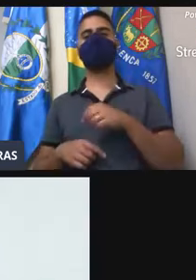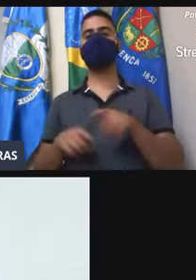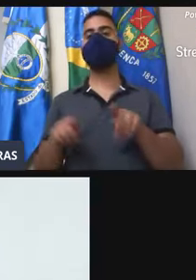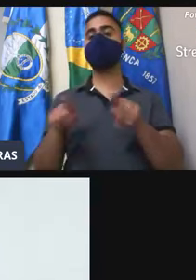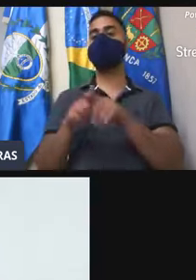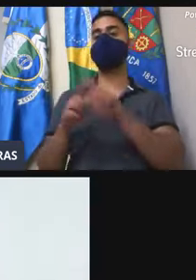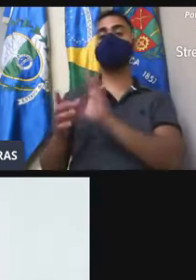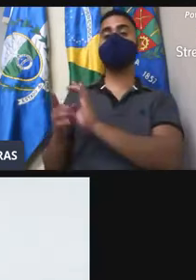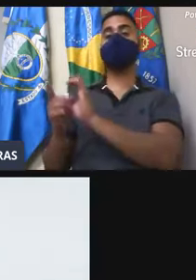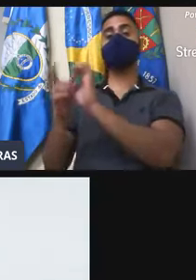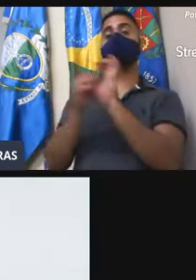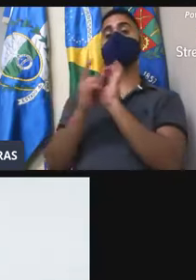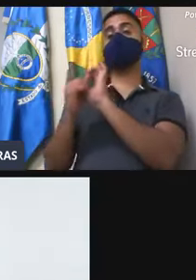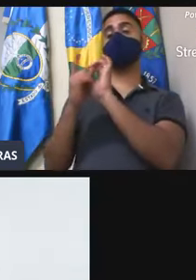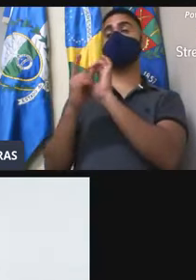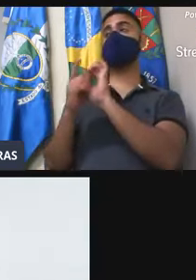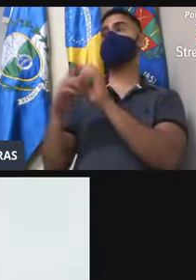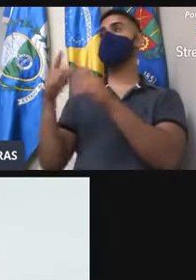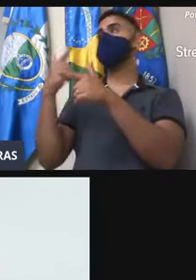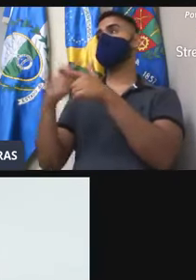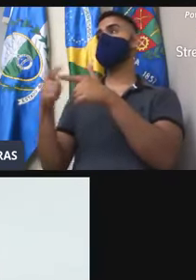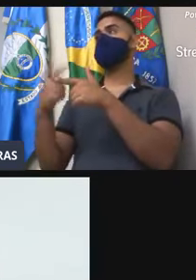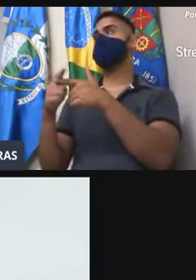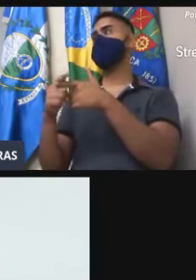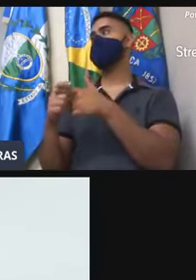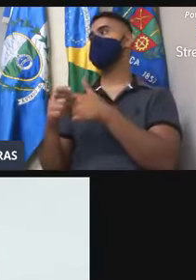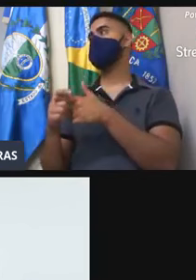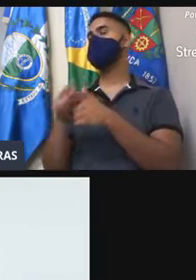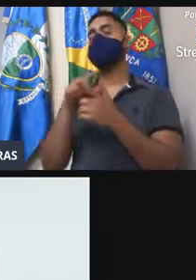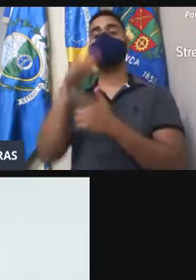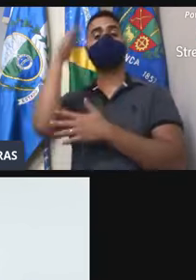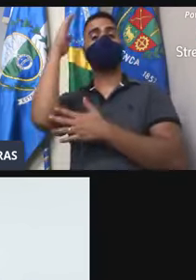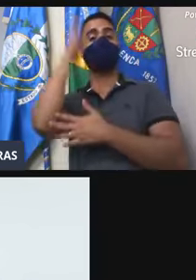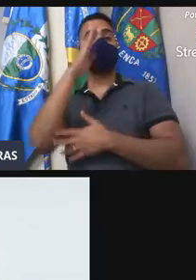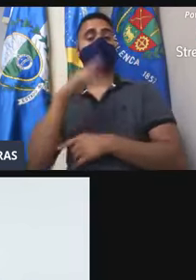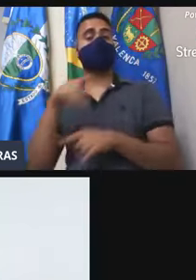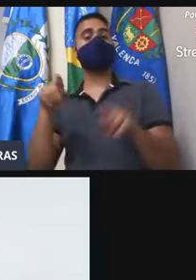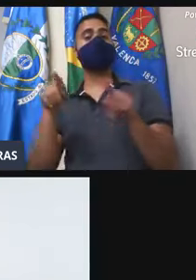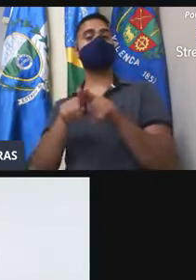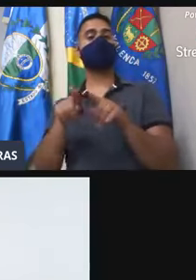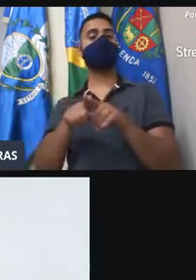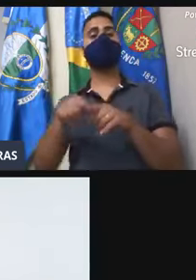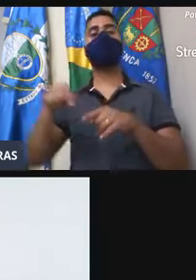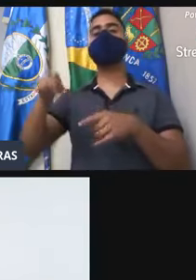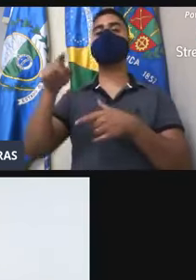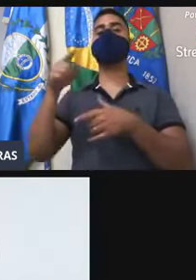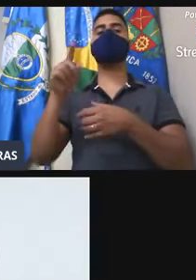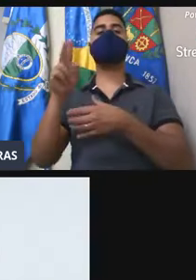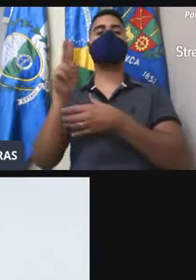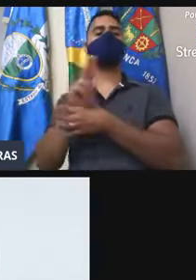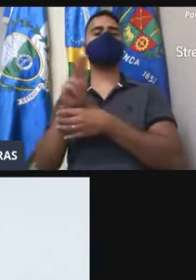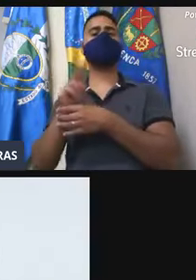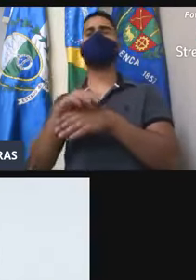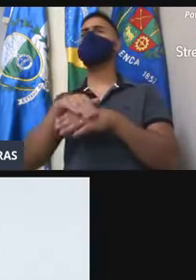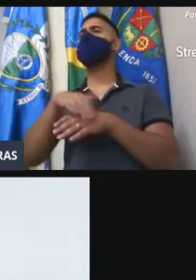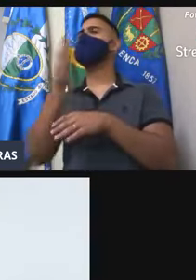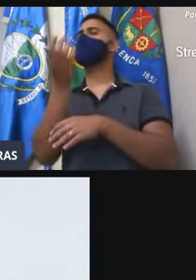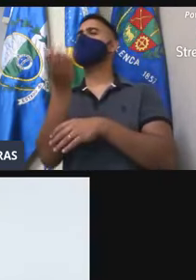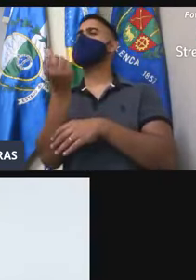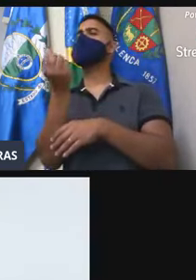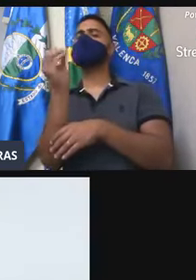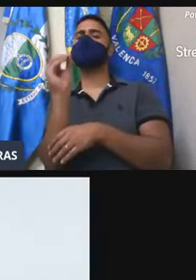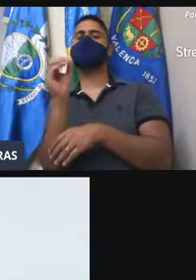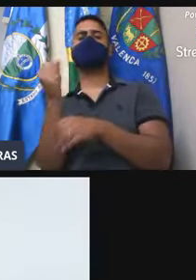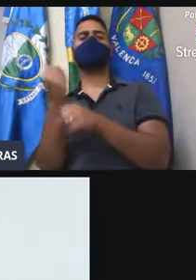atuar junto nesse problema que assola o Brasil, mas principalmente esse município, há mais de 60